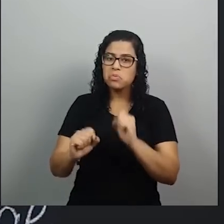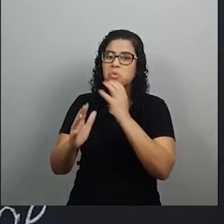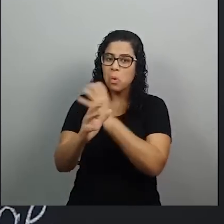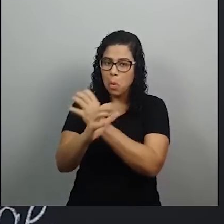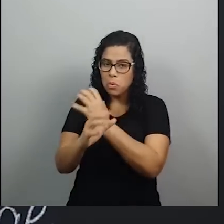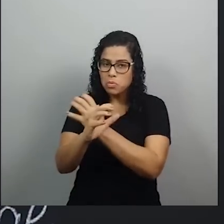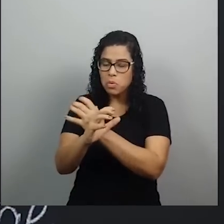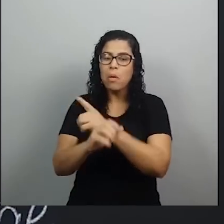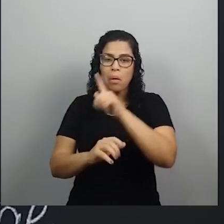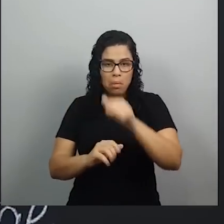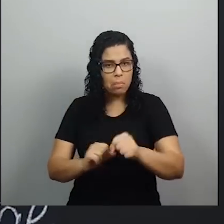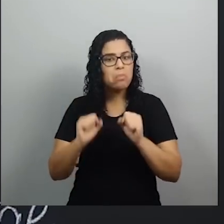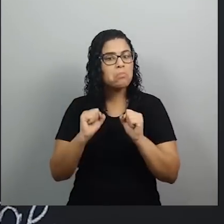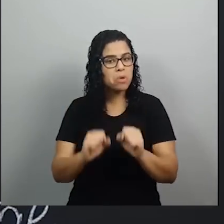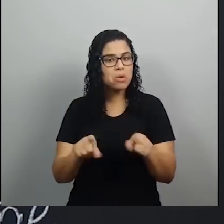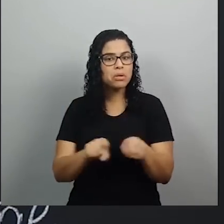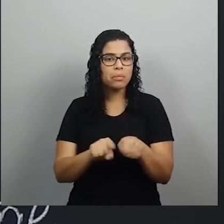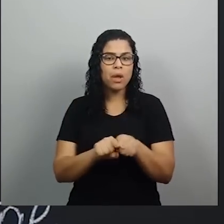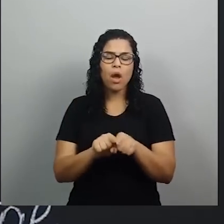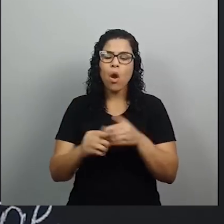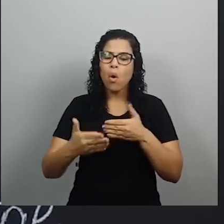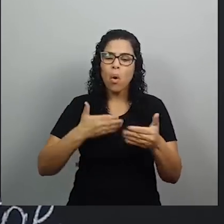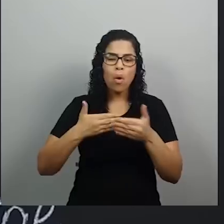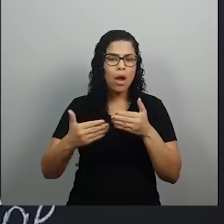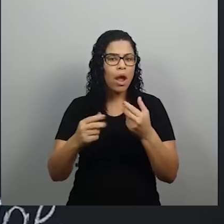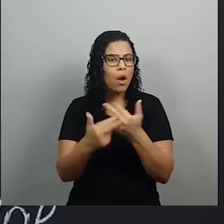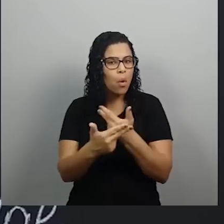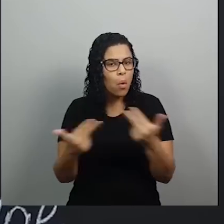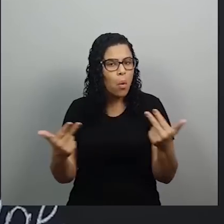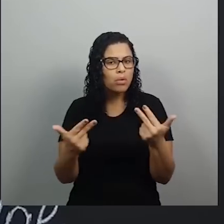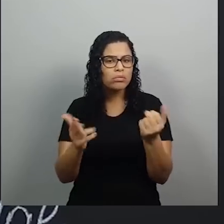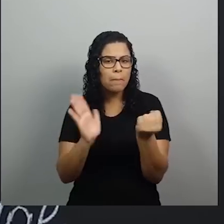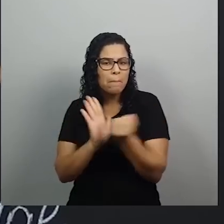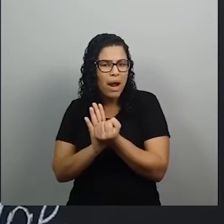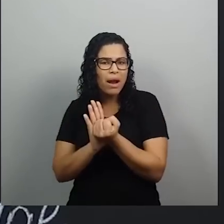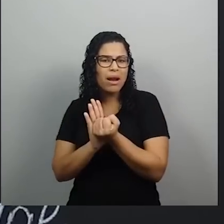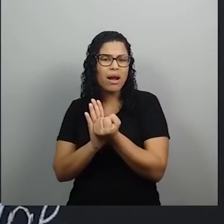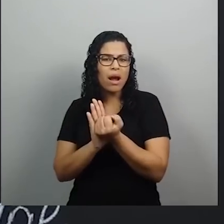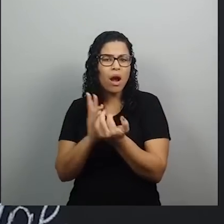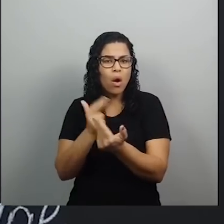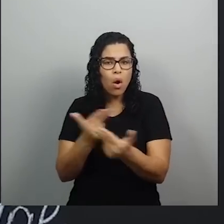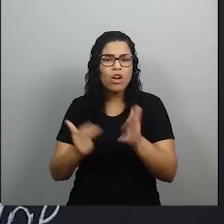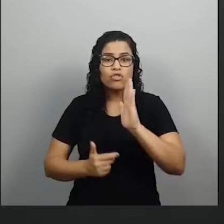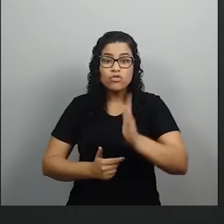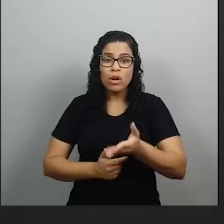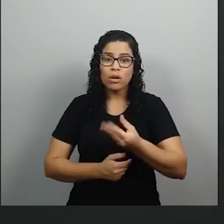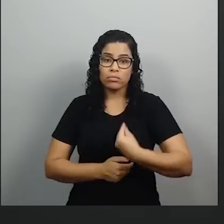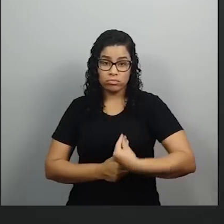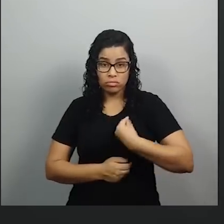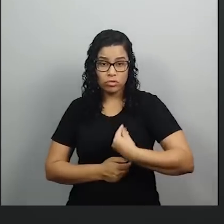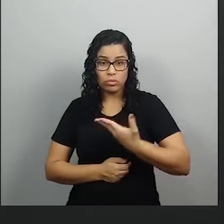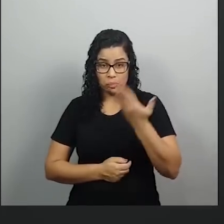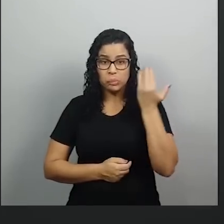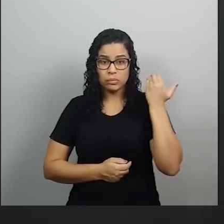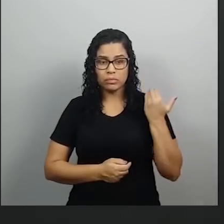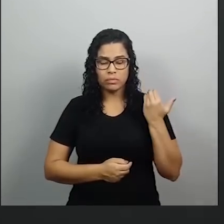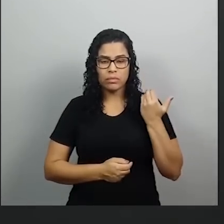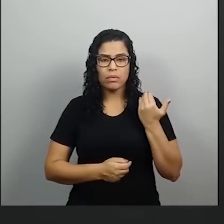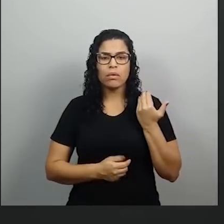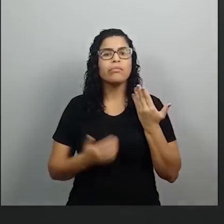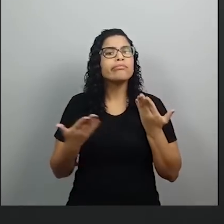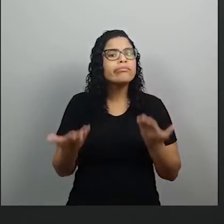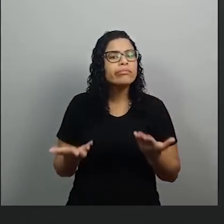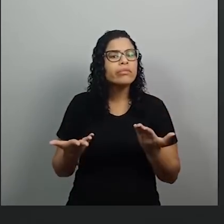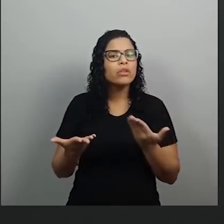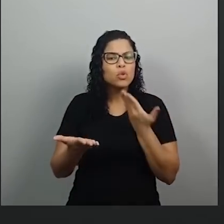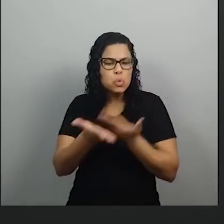Pode ser. Fóssil é qualquer vestígio, parte, marca de algo que já existiu. E você tá, e daí? Vou ficar estudando coisa